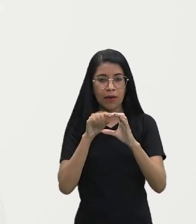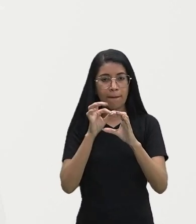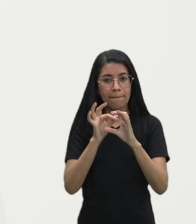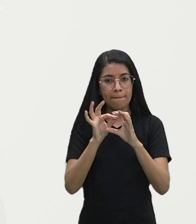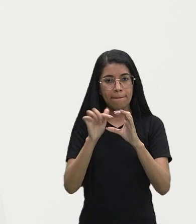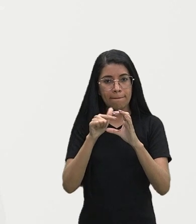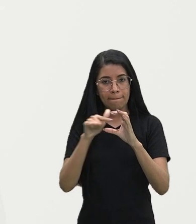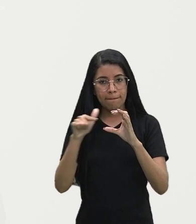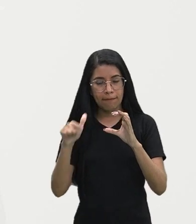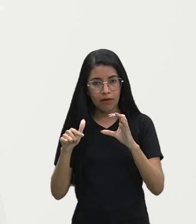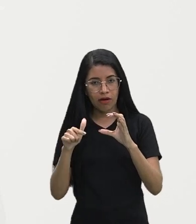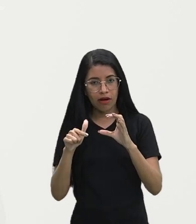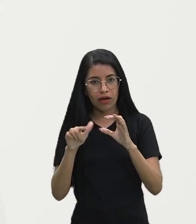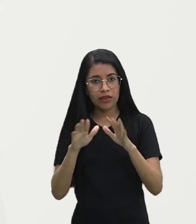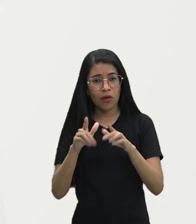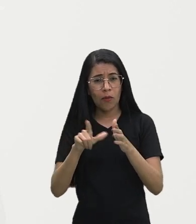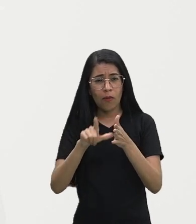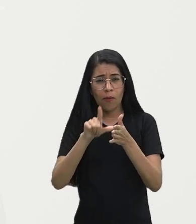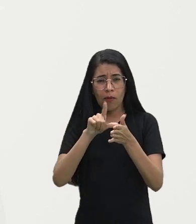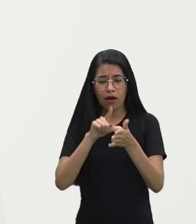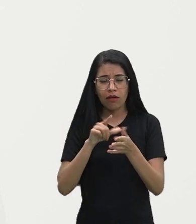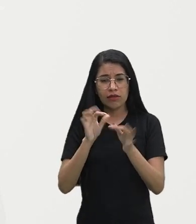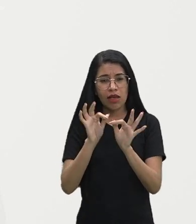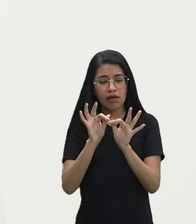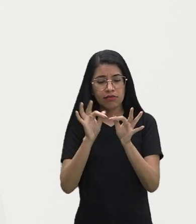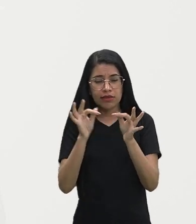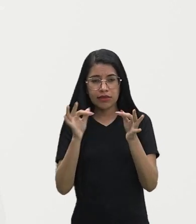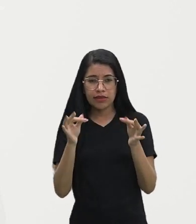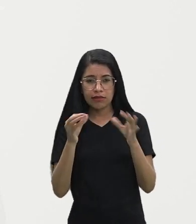células, elas eram células simples,